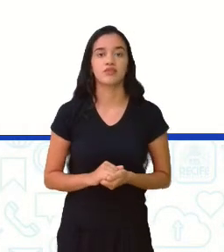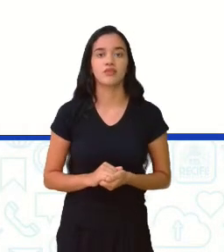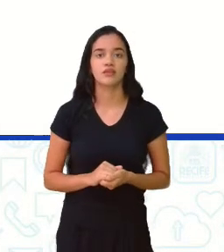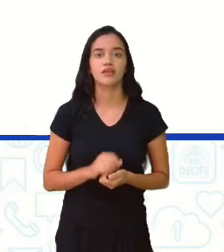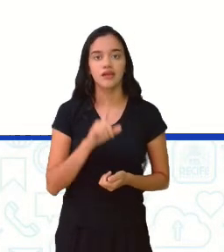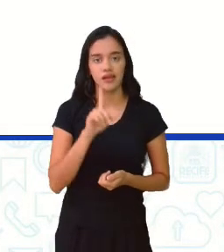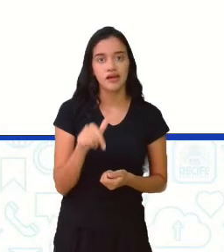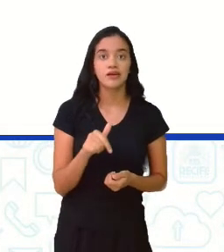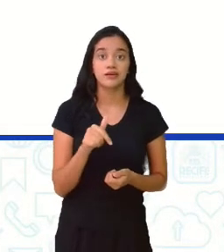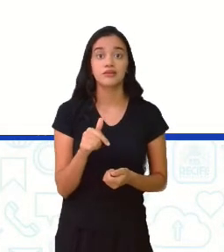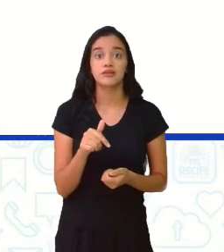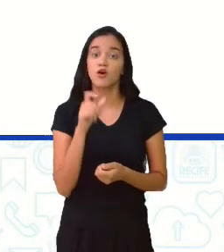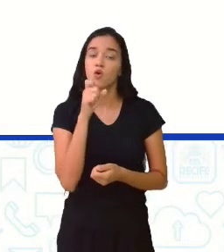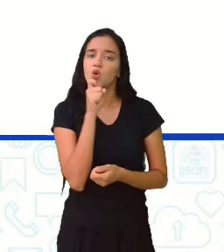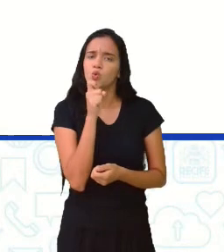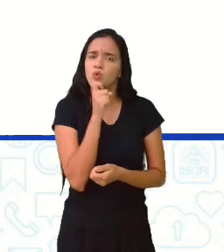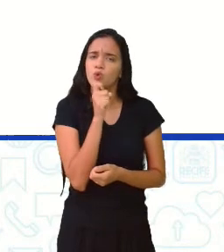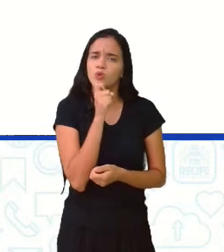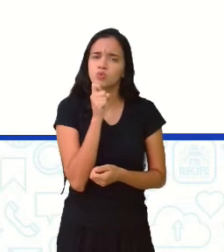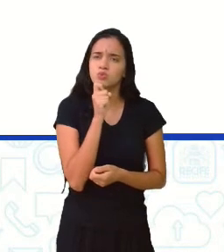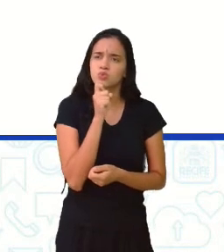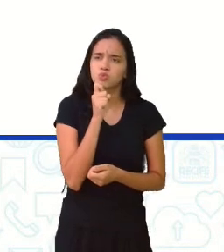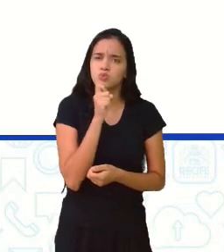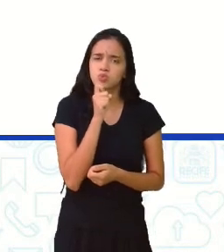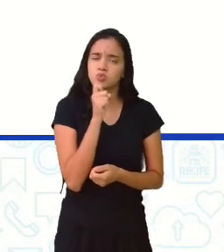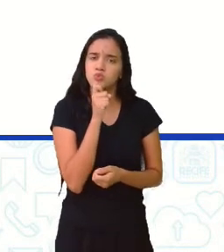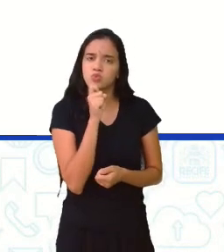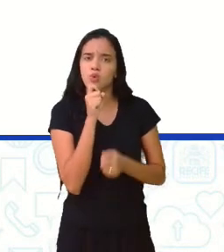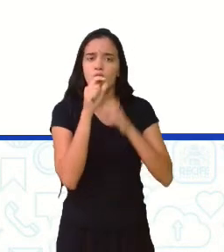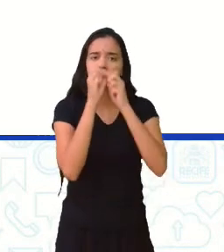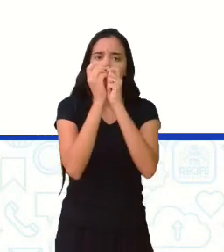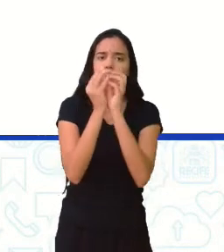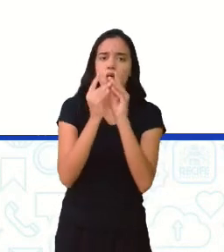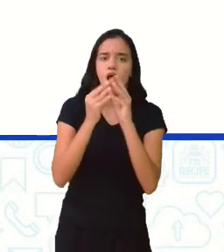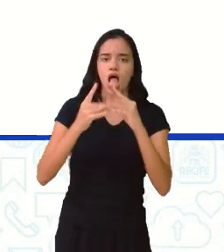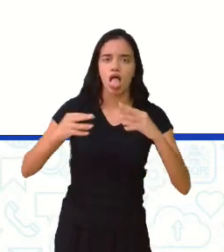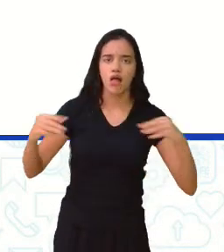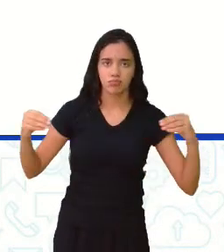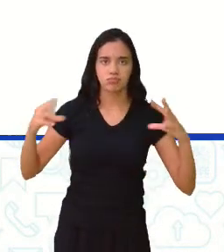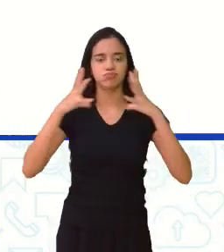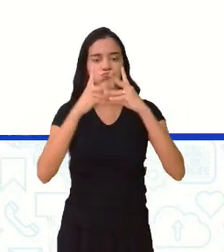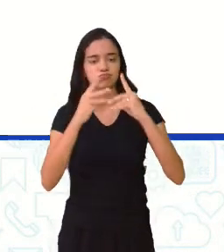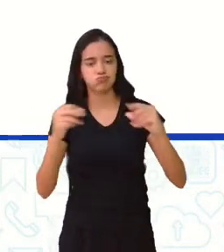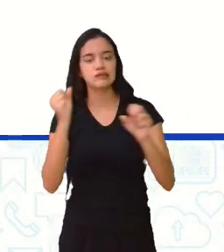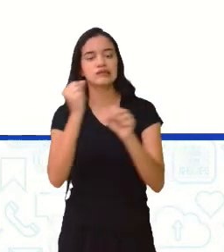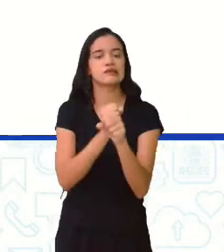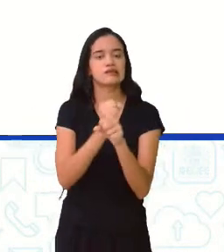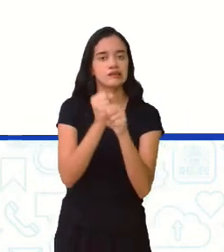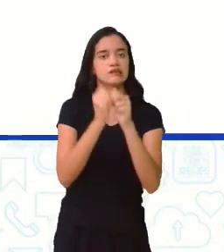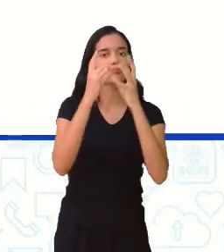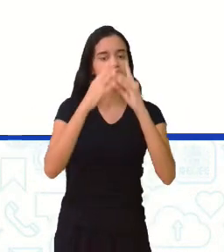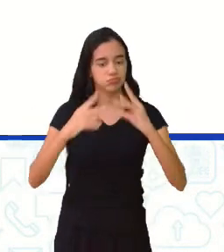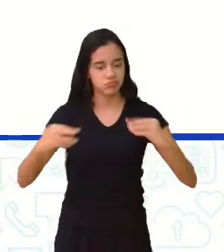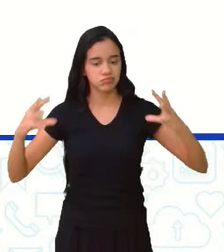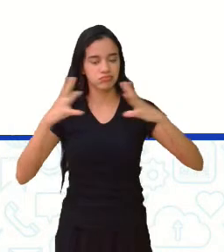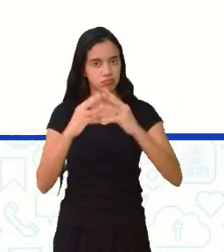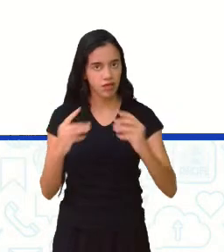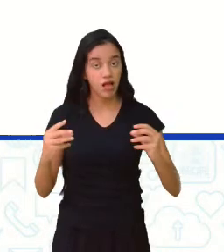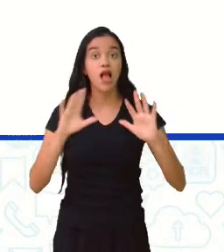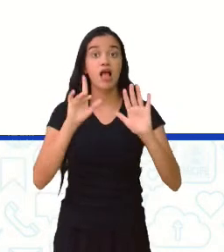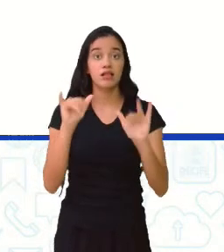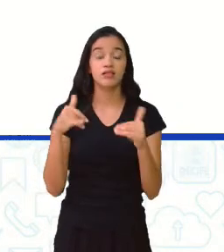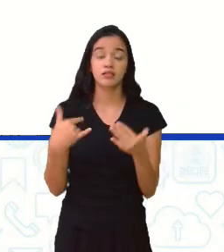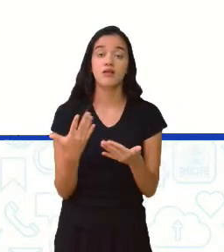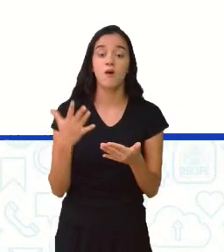essa capa de gelo que recobre o Oceano Ártico tem diminuído ano após ano. Assim, a região passa a ser